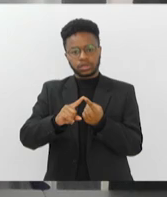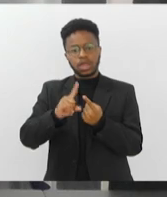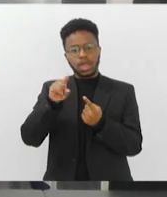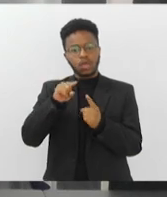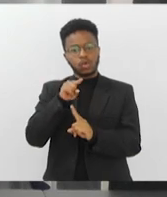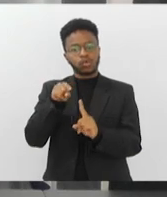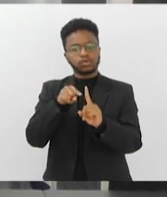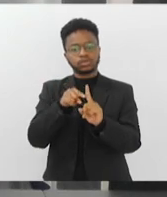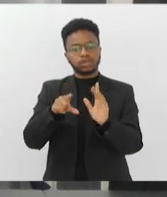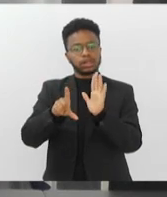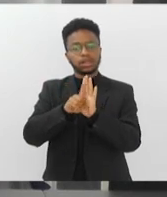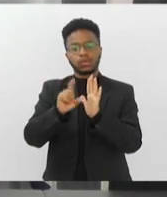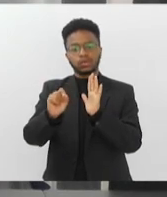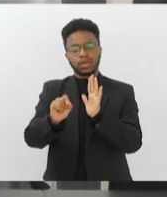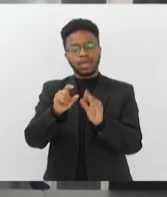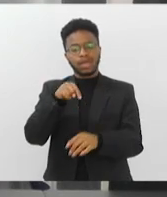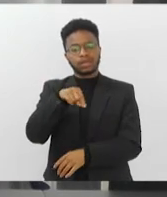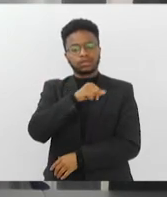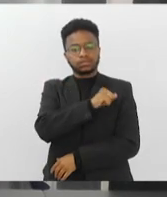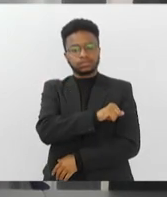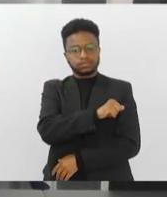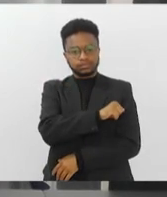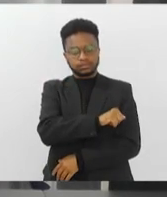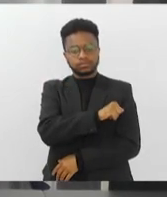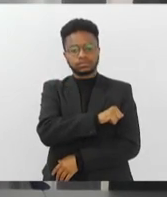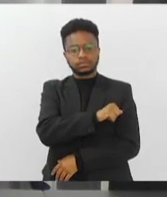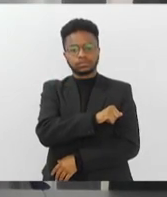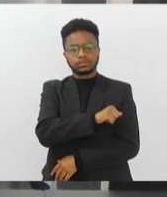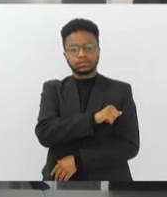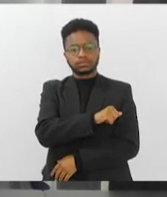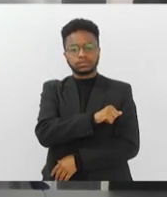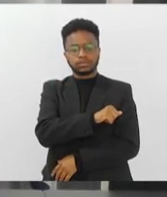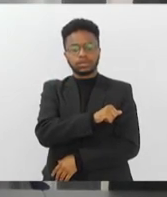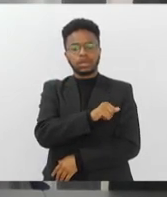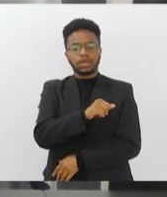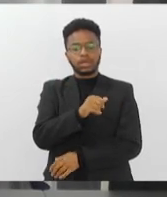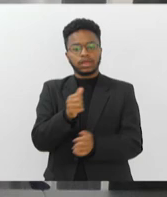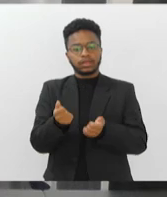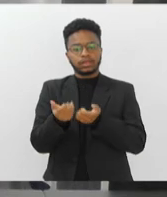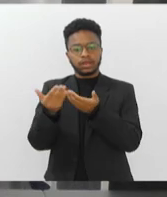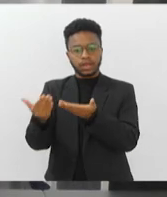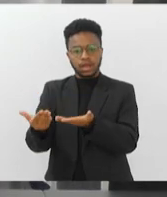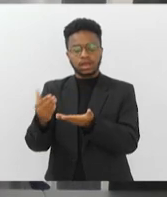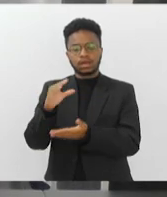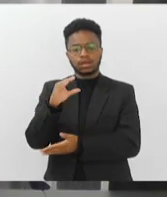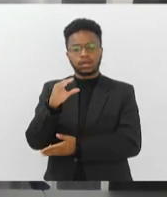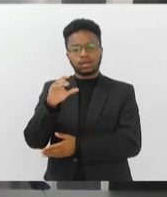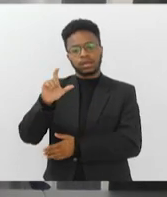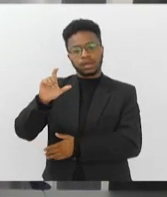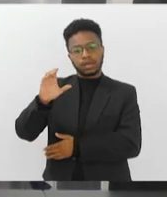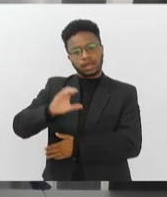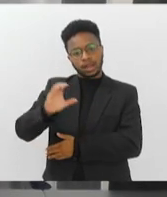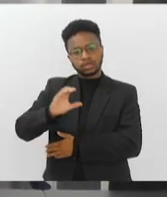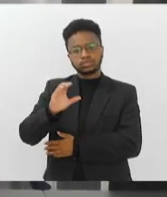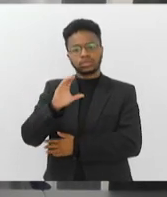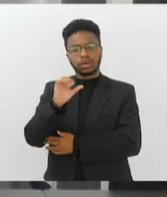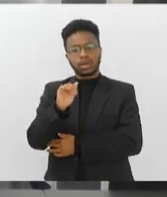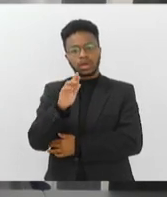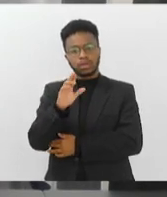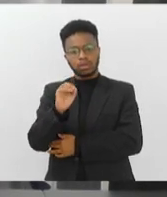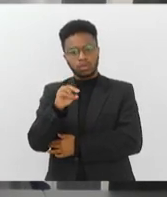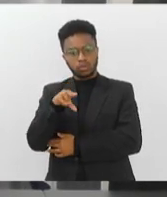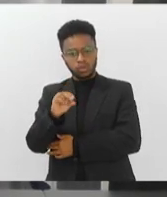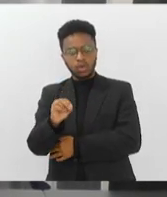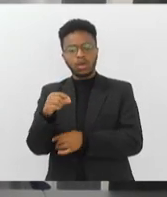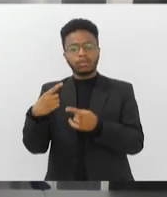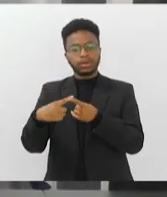lei, é o Rio de Janeiro ser o emissor de créditos de carbono também. É uma iniciativa que as empresas fazem,